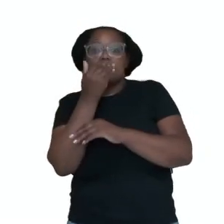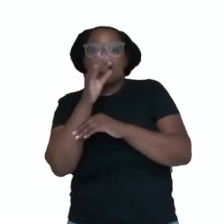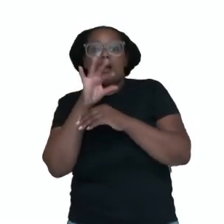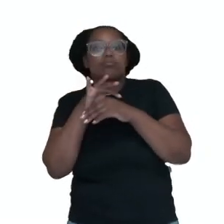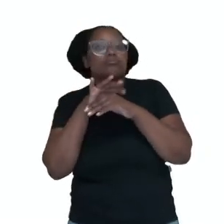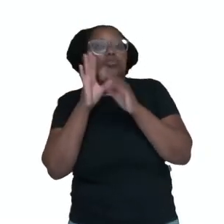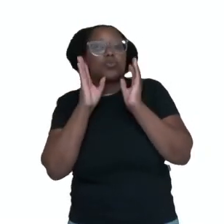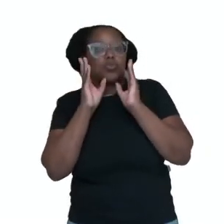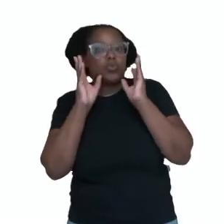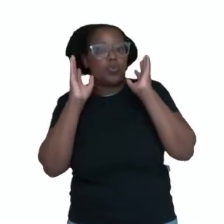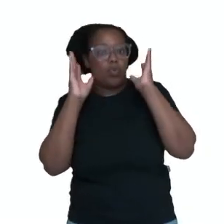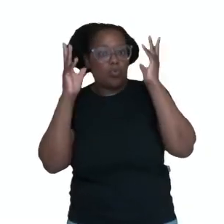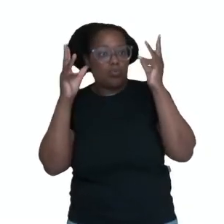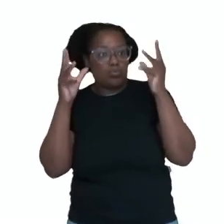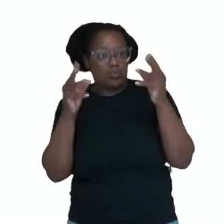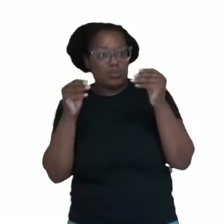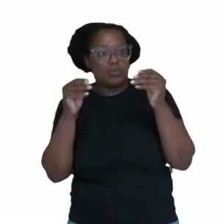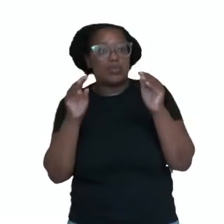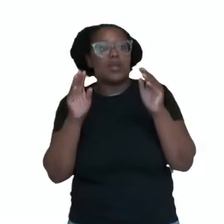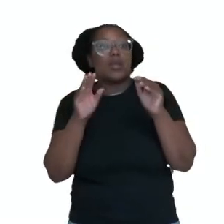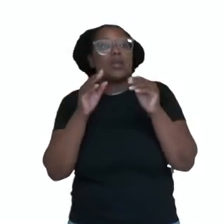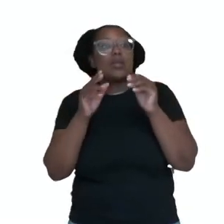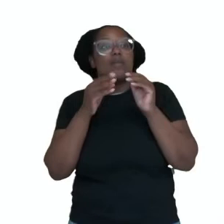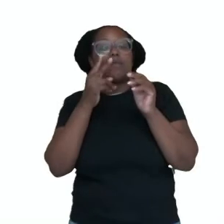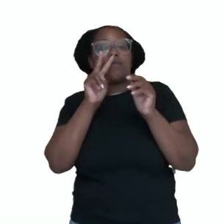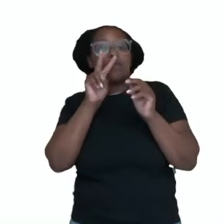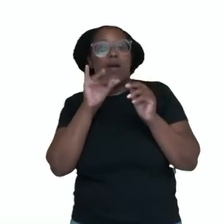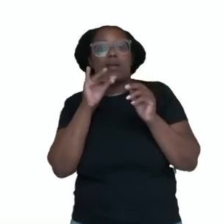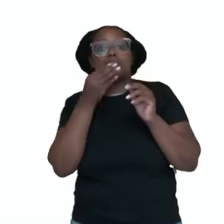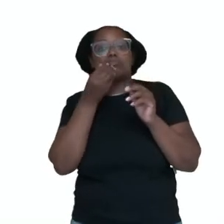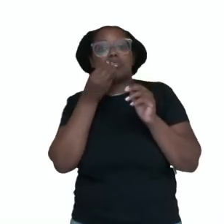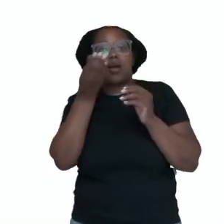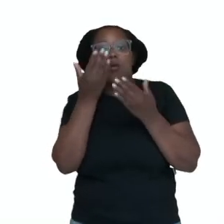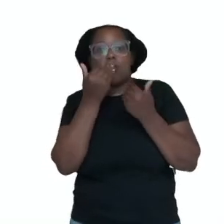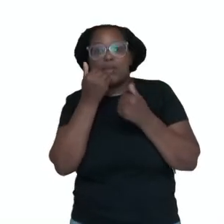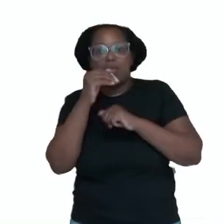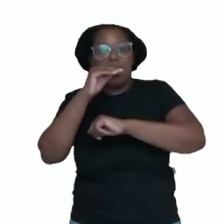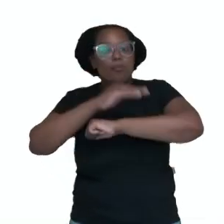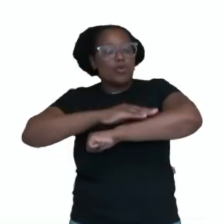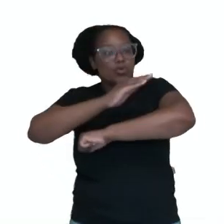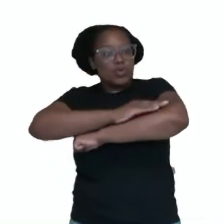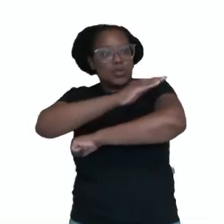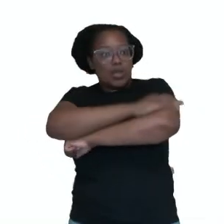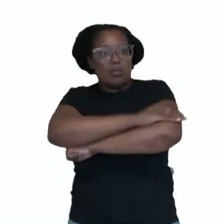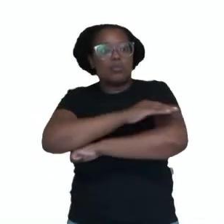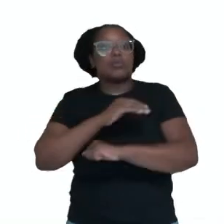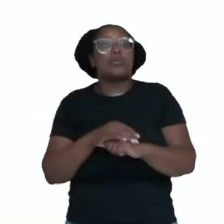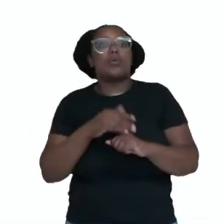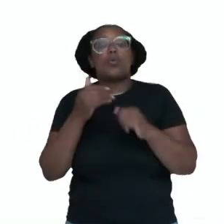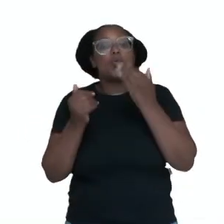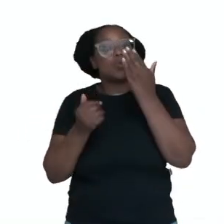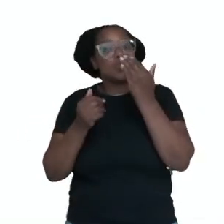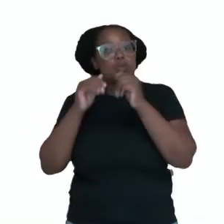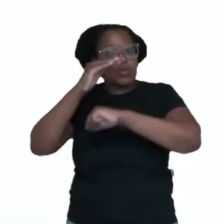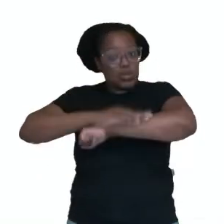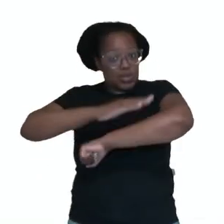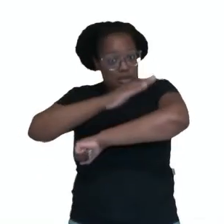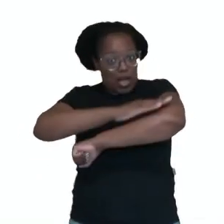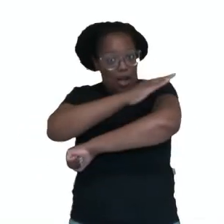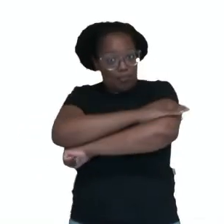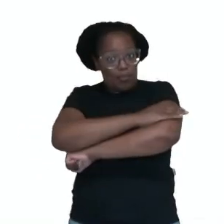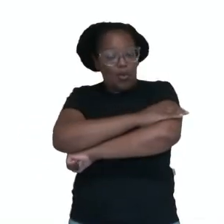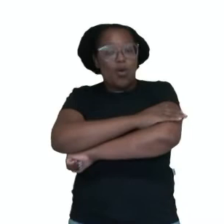consumidor primário. Esse gafanhoto serve de alimento para o sapo, consumidor secundário. Esse sapo serve de